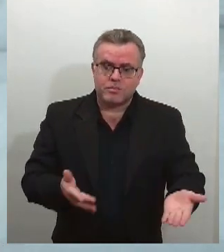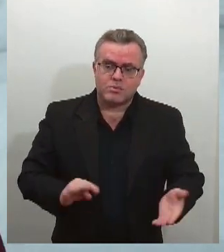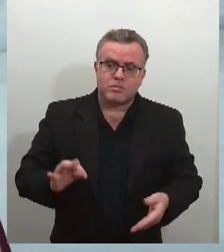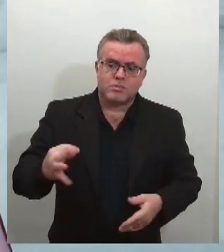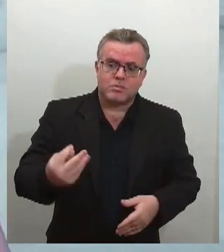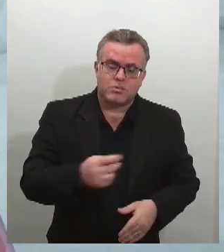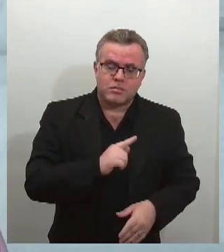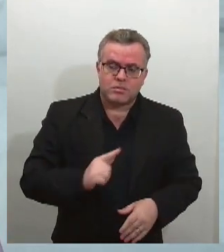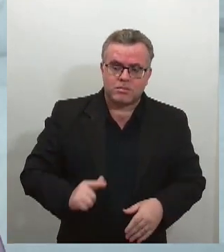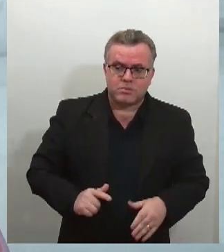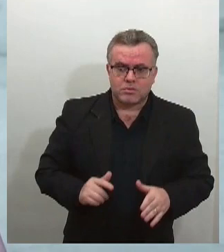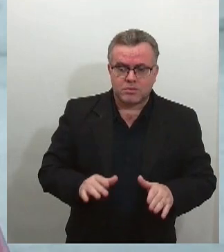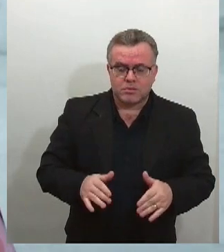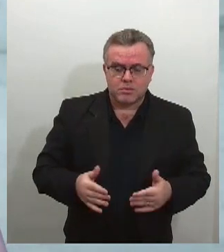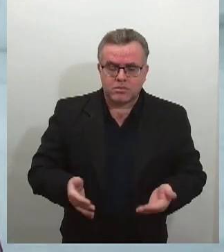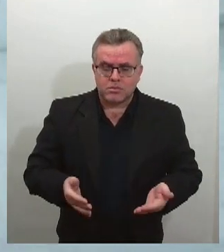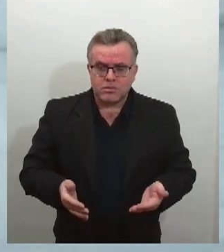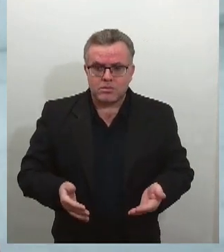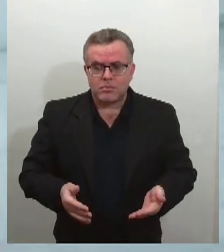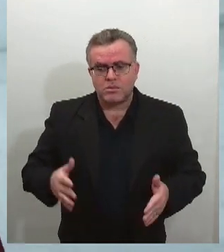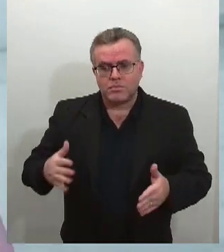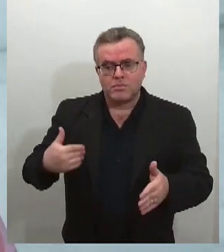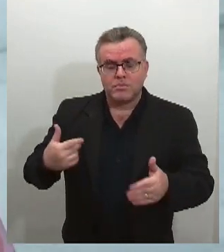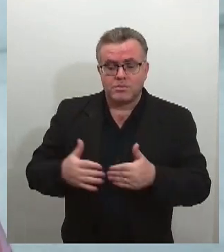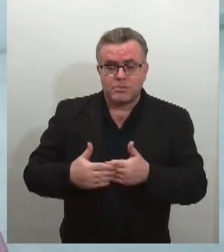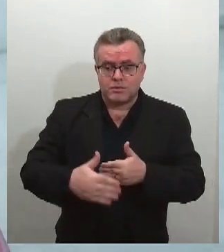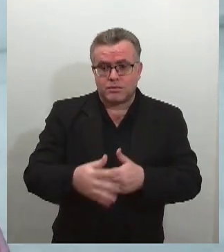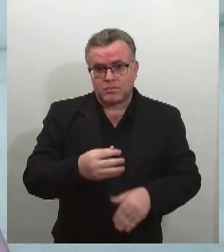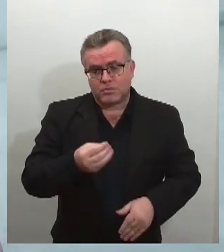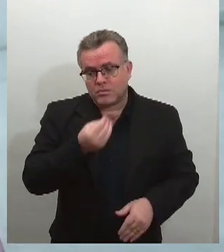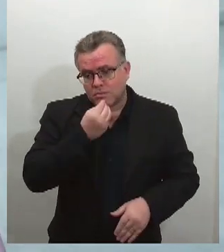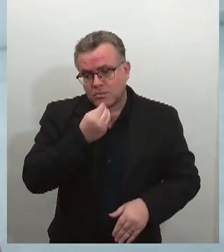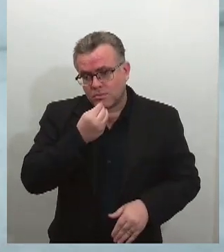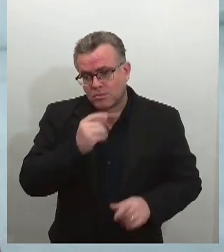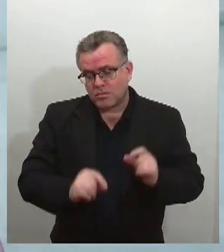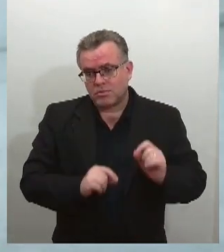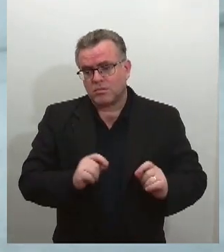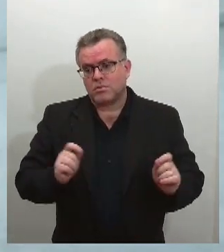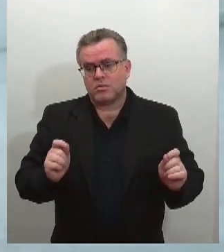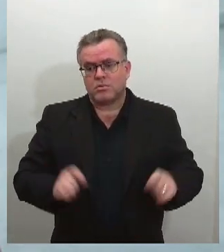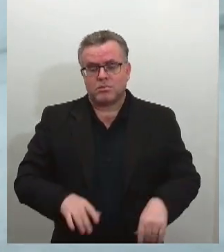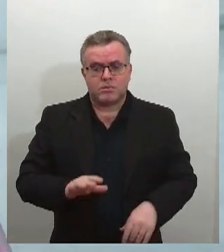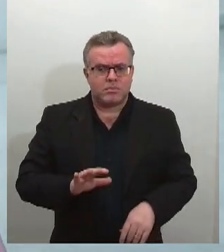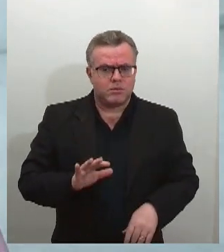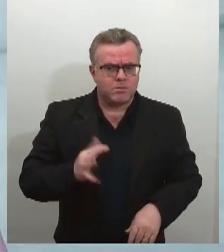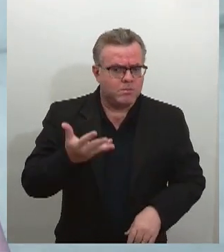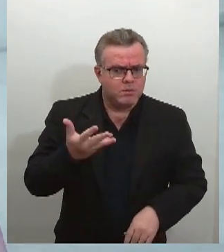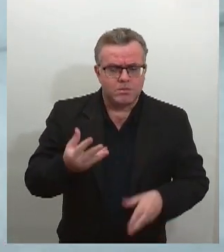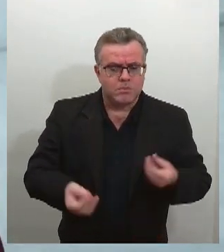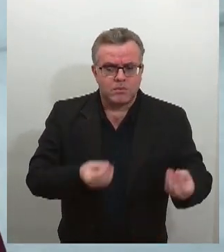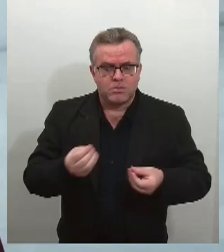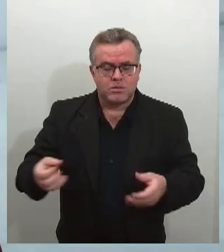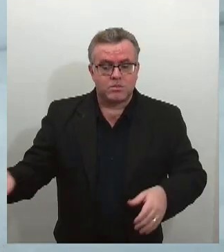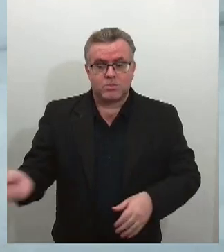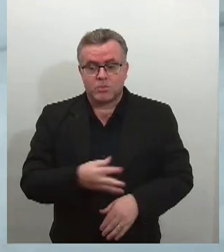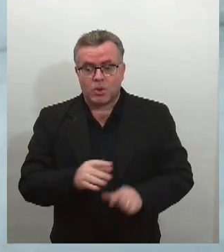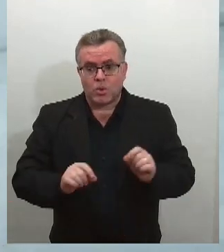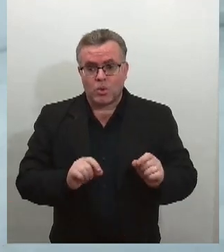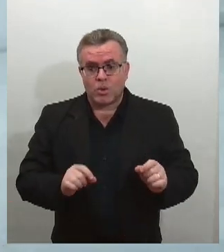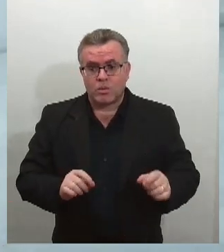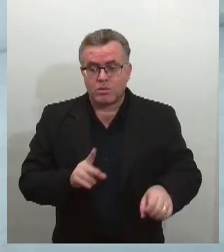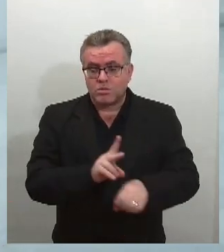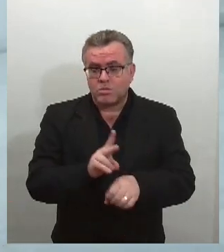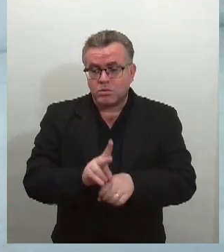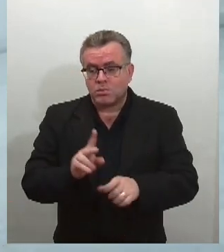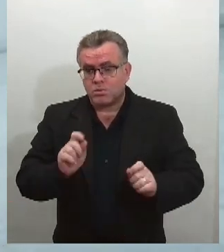Que até então a gente não teve essa oportunidade devido a, como lhe falei, a diversas agendas nossas também, início de governo, né? Você sabe